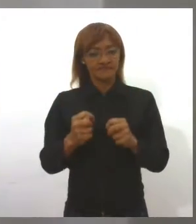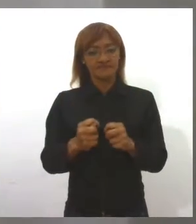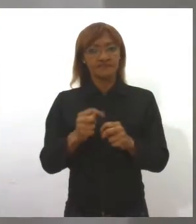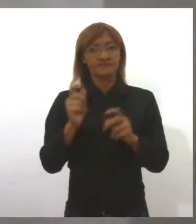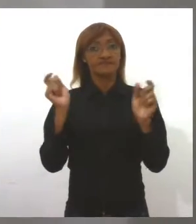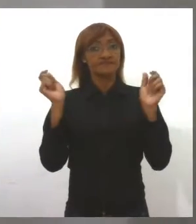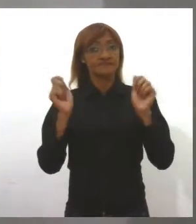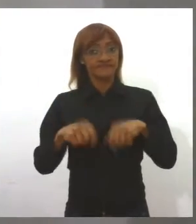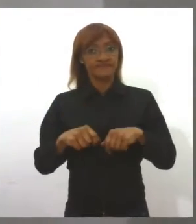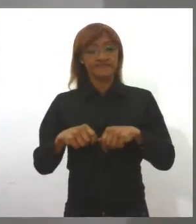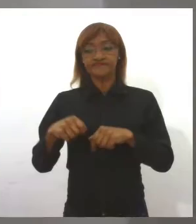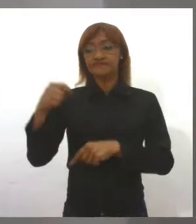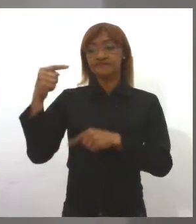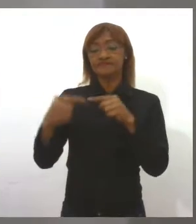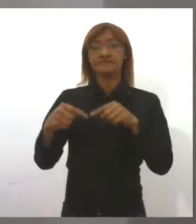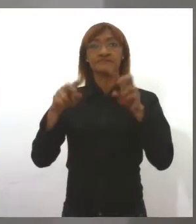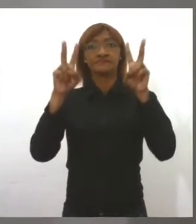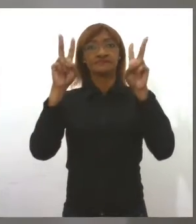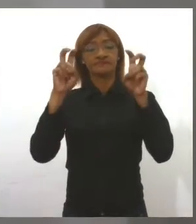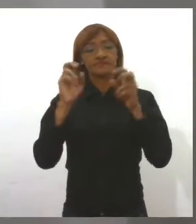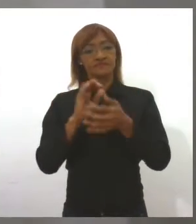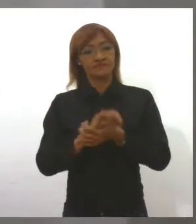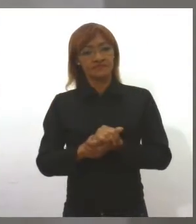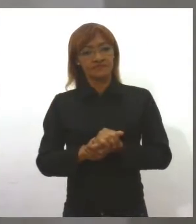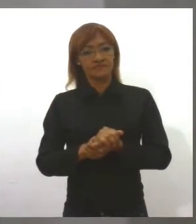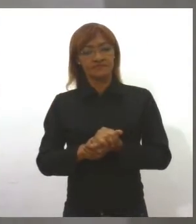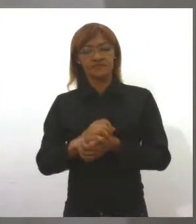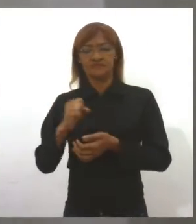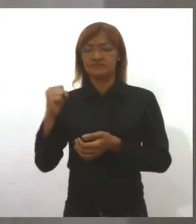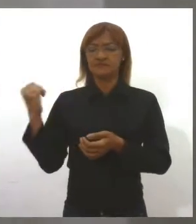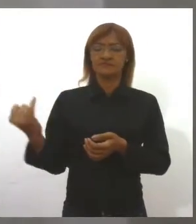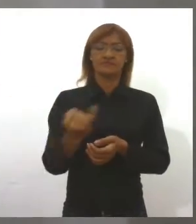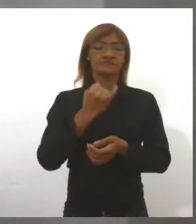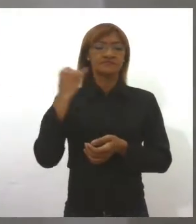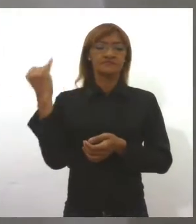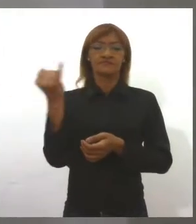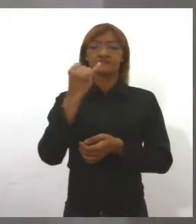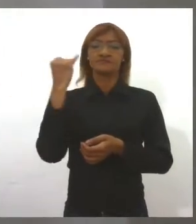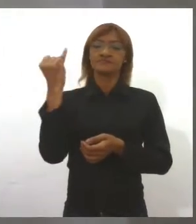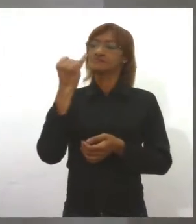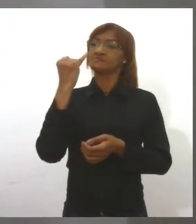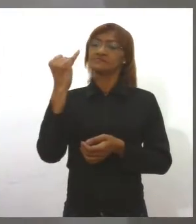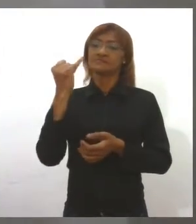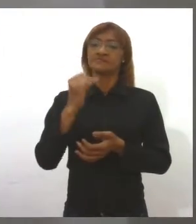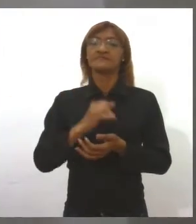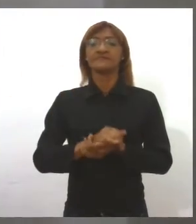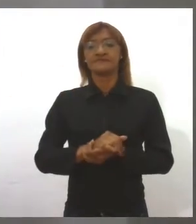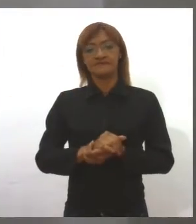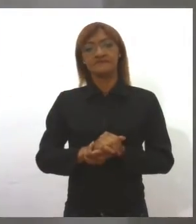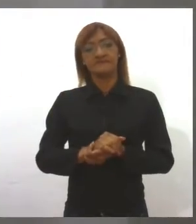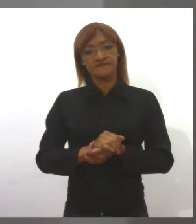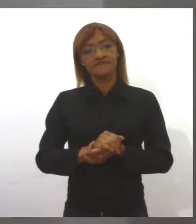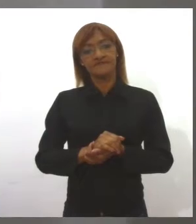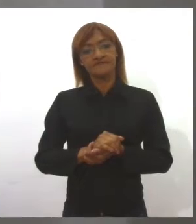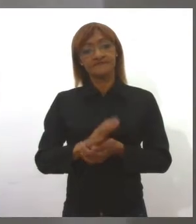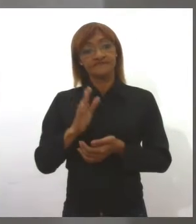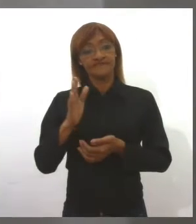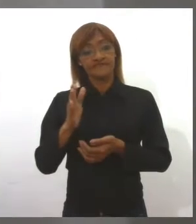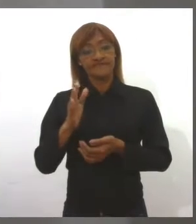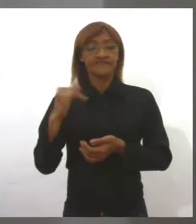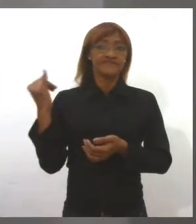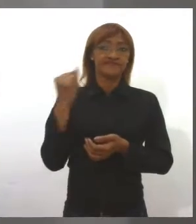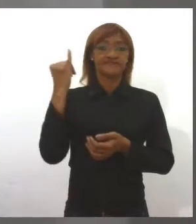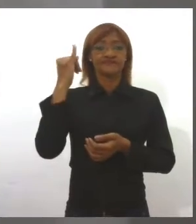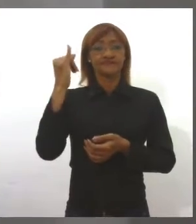assunto amplamente difundido e de relevância, de relevante importância